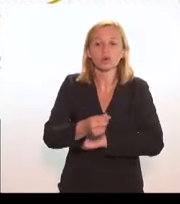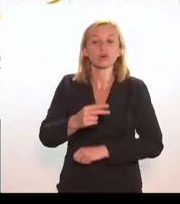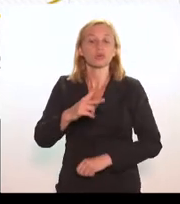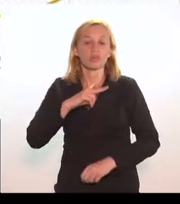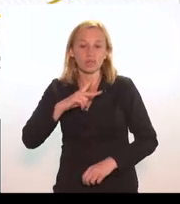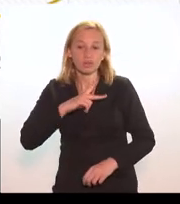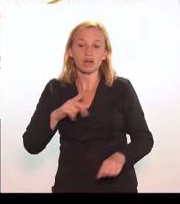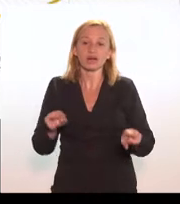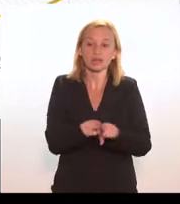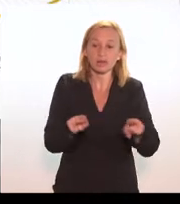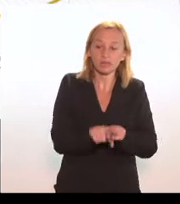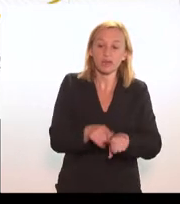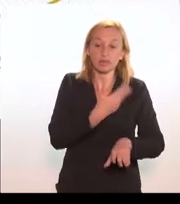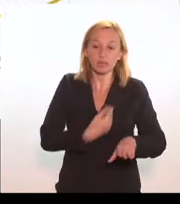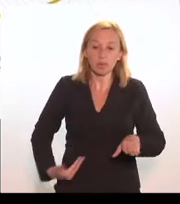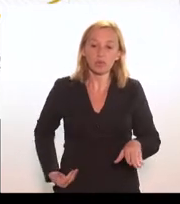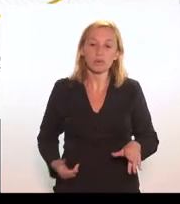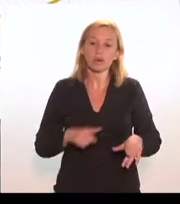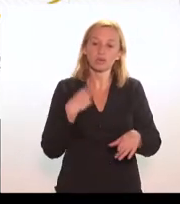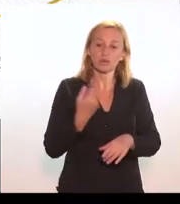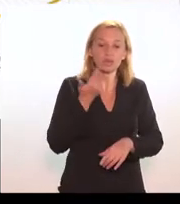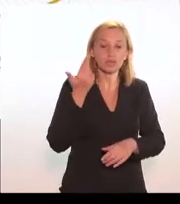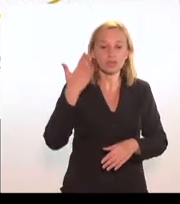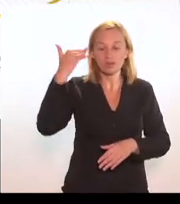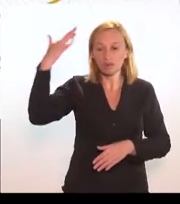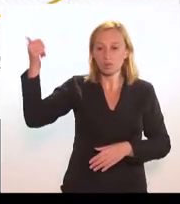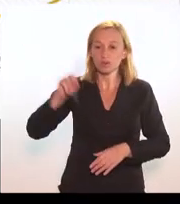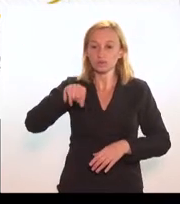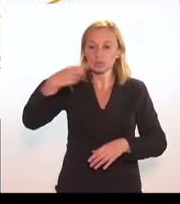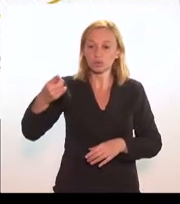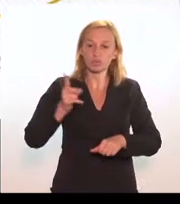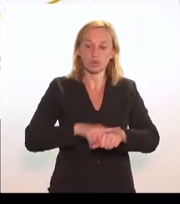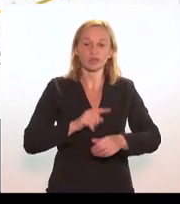no estado do Rio de Janeiro para a gente ter sucesso num próximo plano.